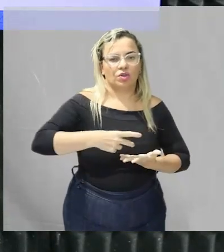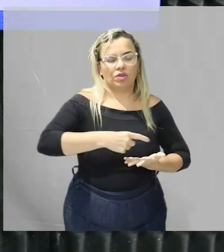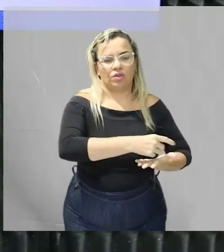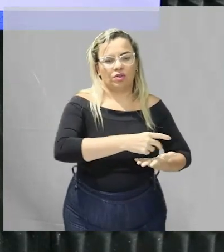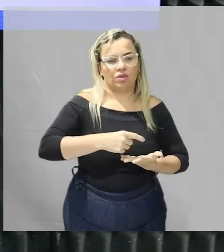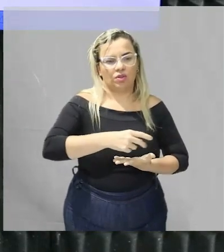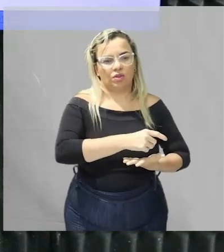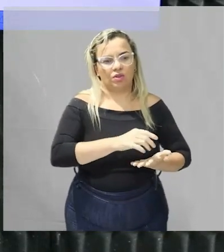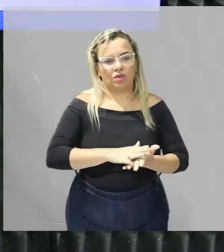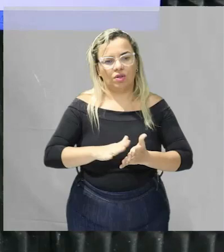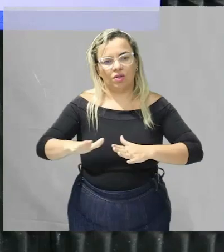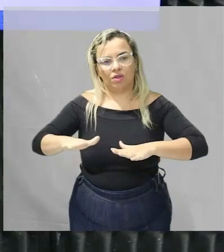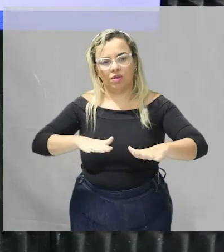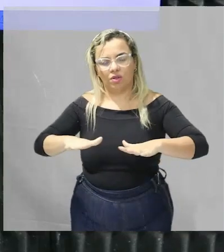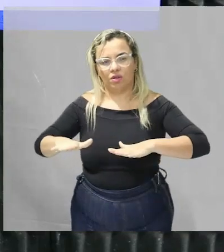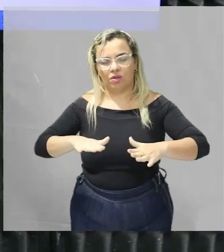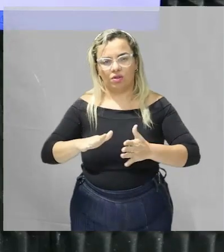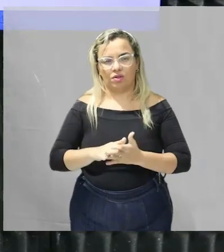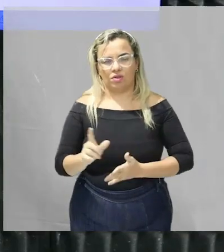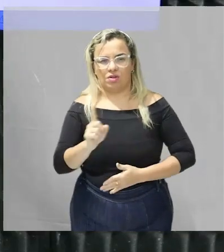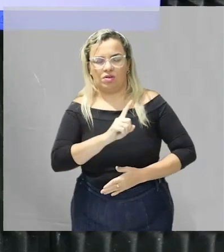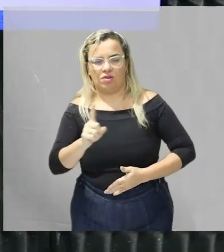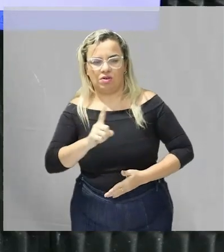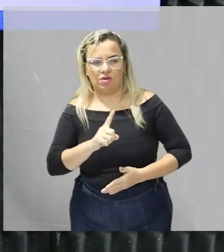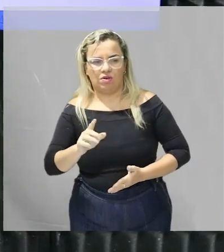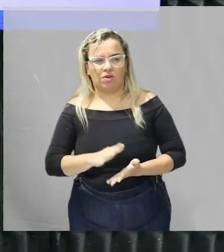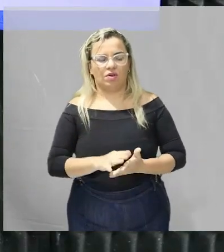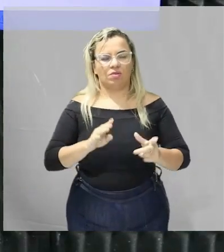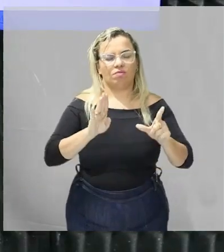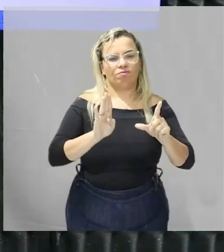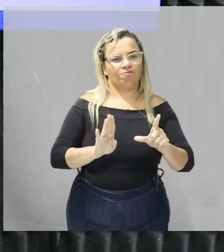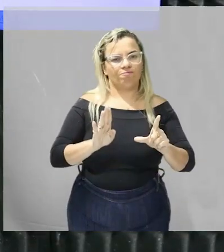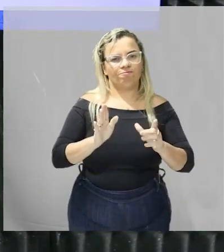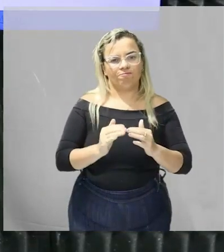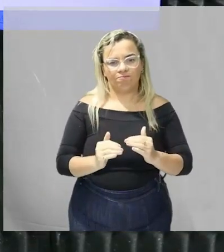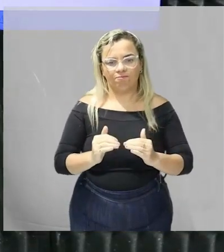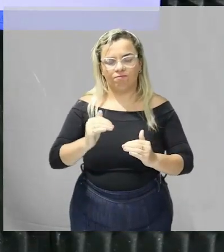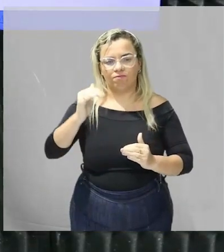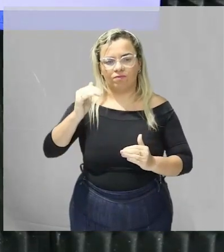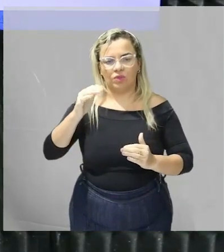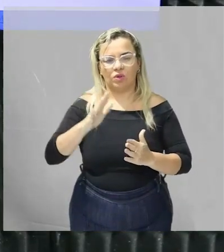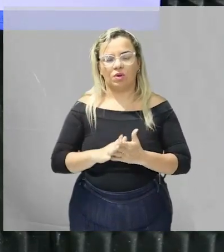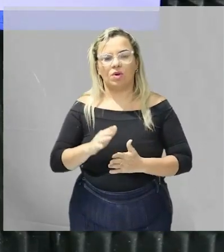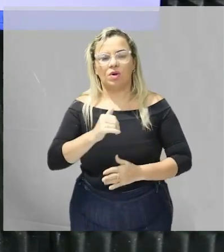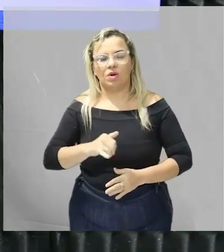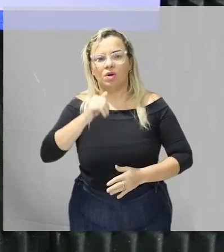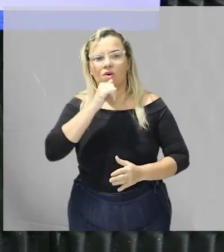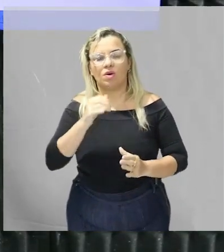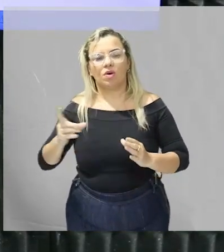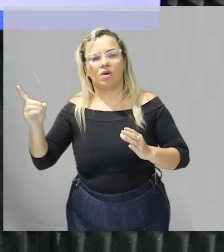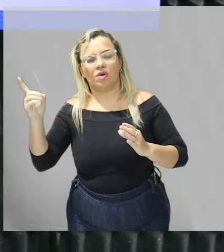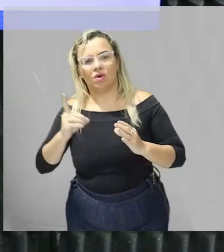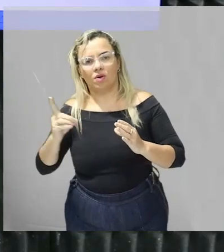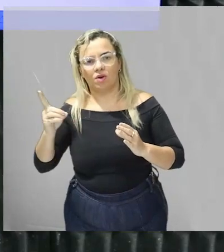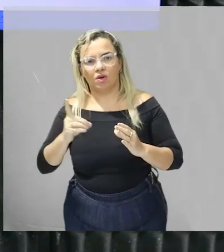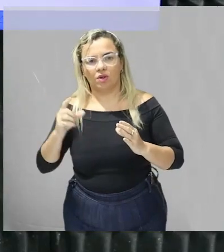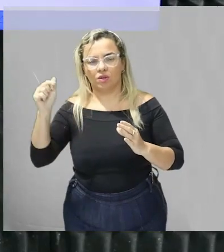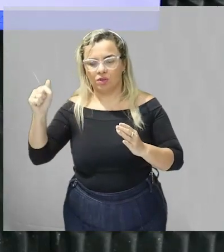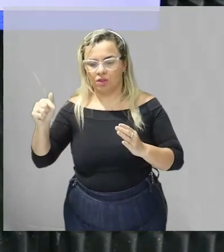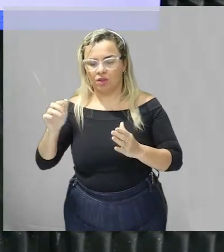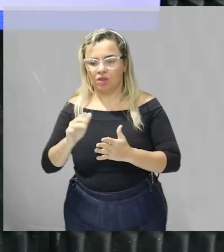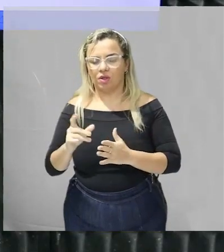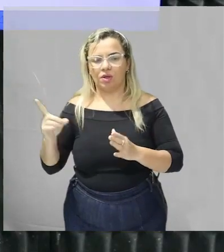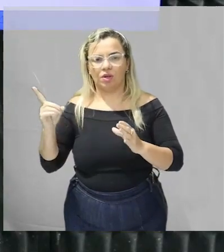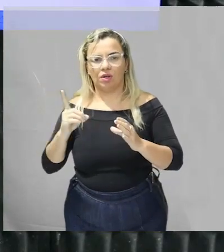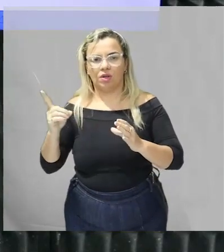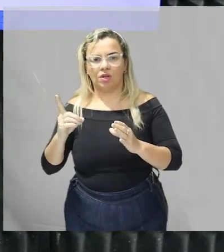na realidade, não vai evadir as divisas internacionais. Vai fazer com que muitas vezes aumente o dólar, por exemplo, que sai, né, dos Estados Unidos e vai, por exemplo, para a